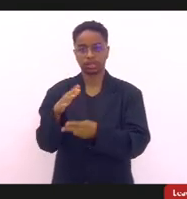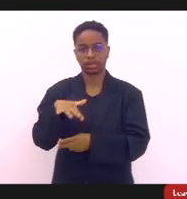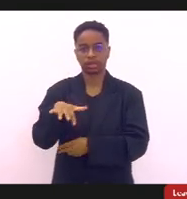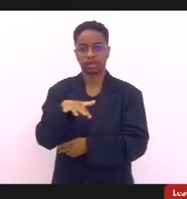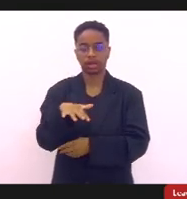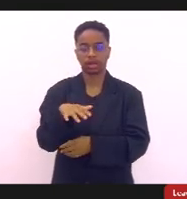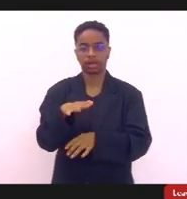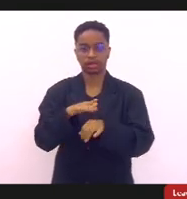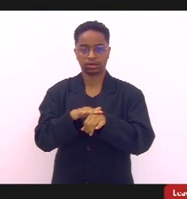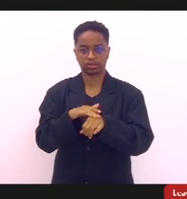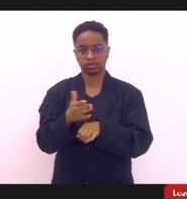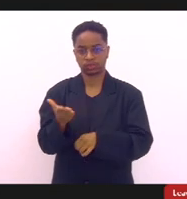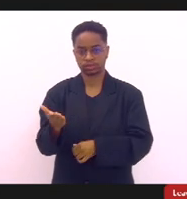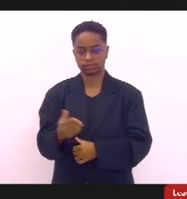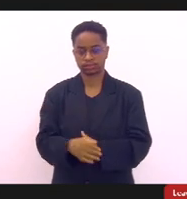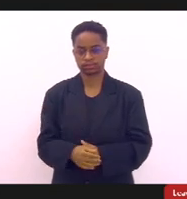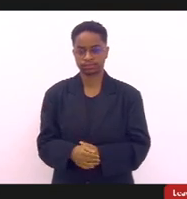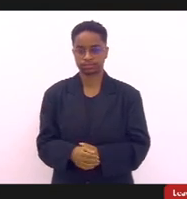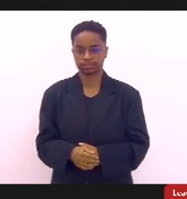tuberculose. A gente